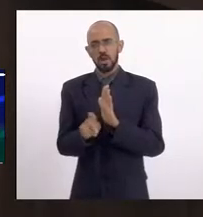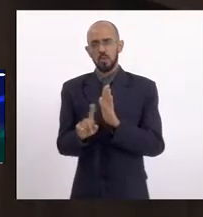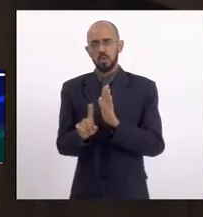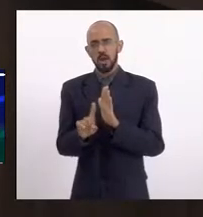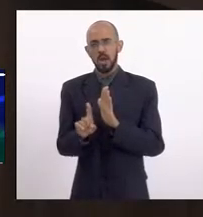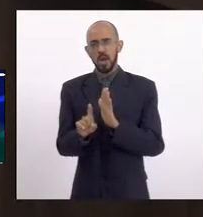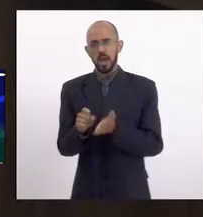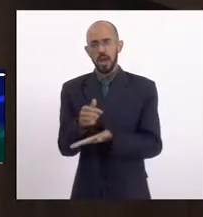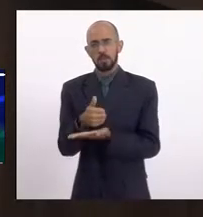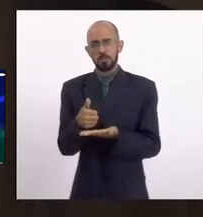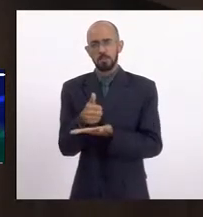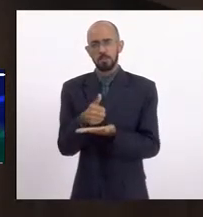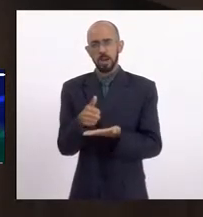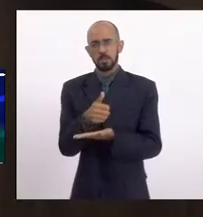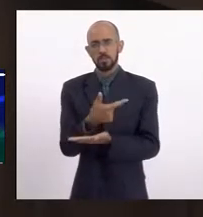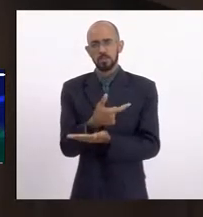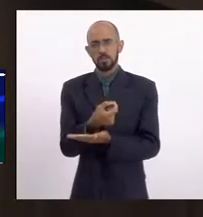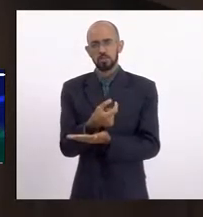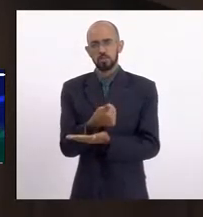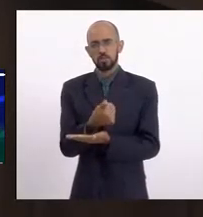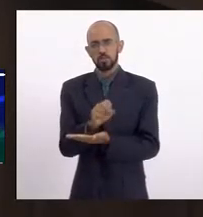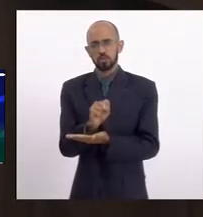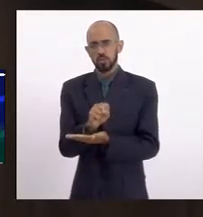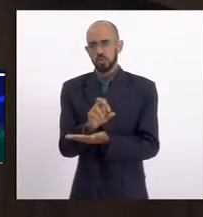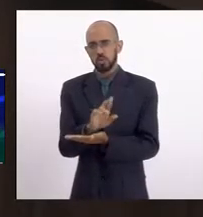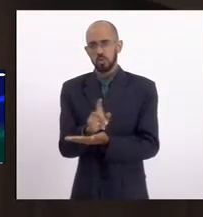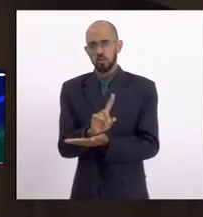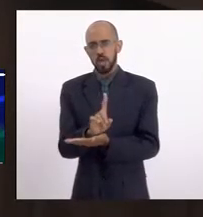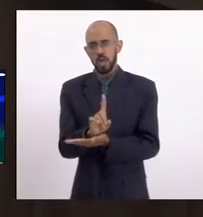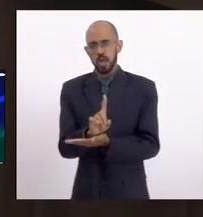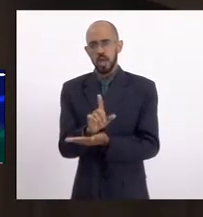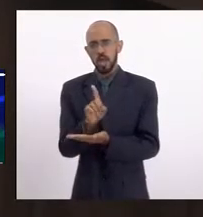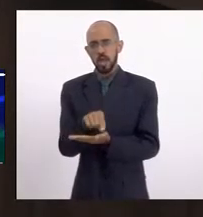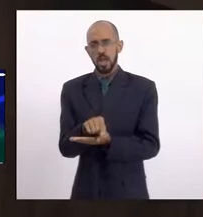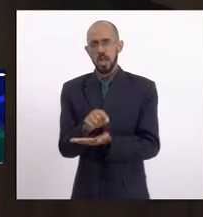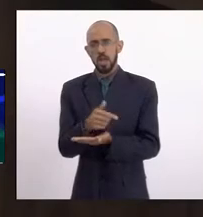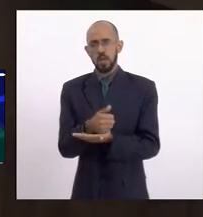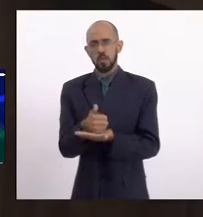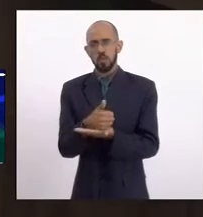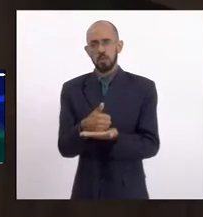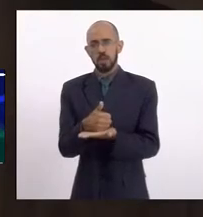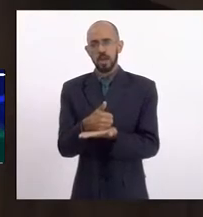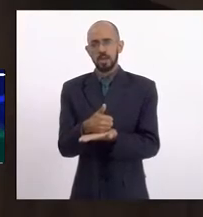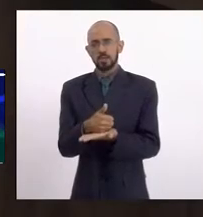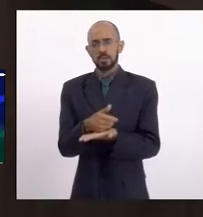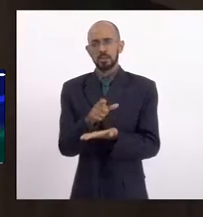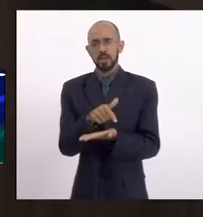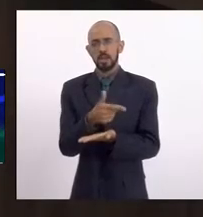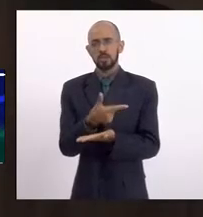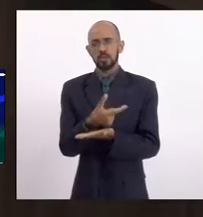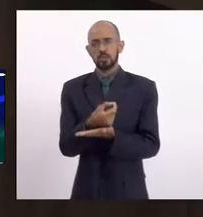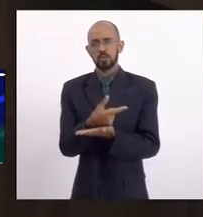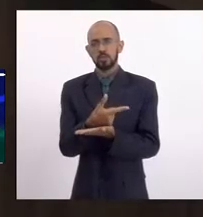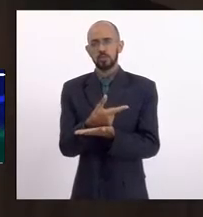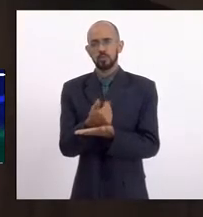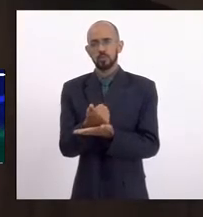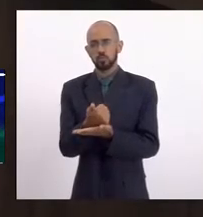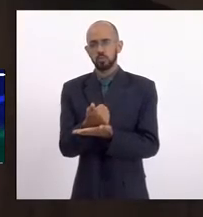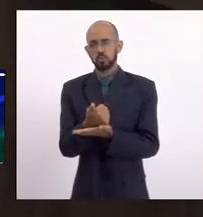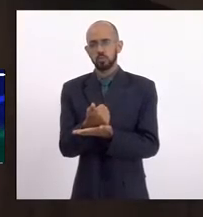mais o ano base de 2018 será o ano base de 2021